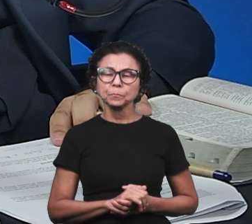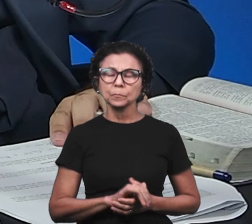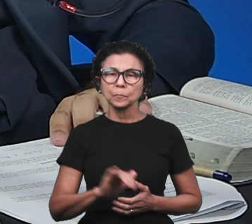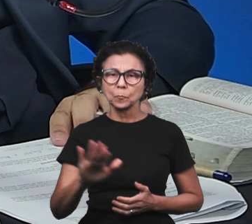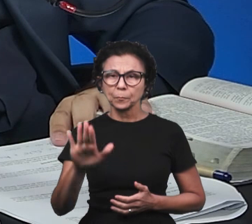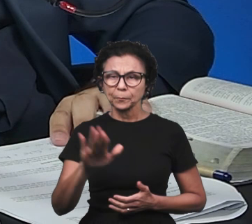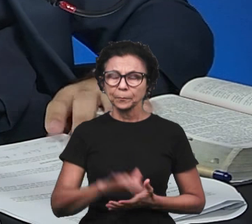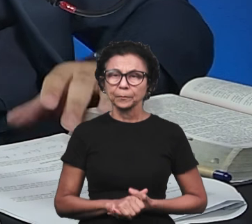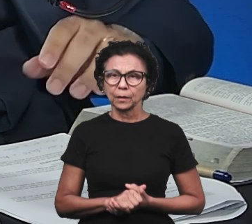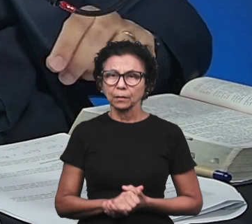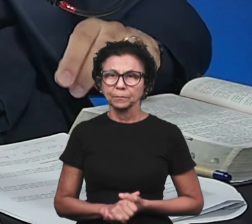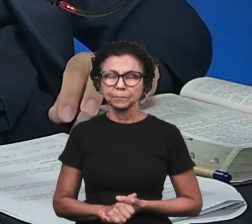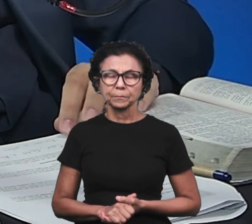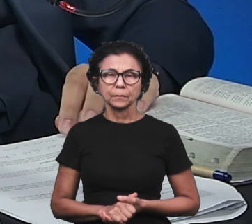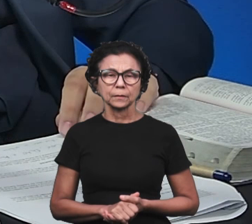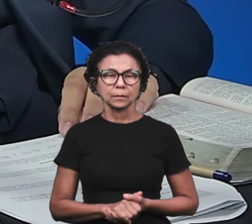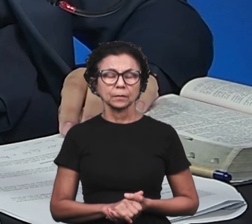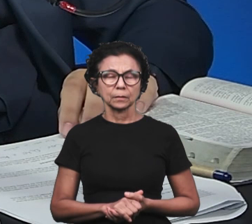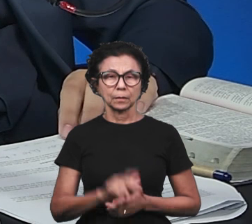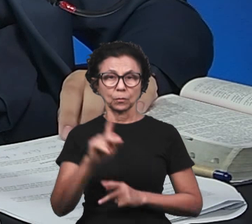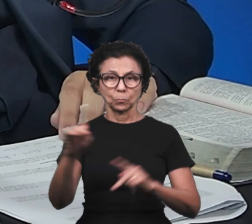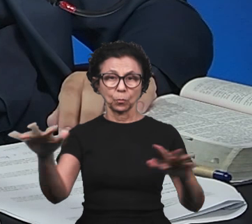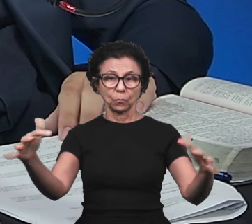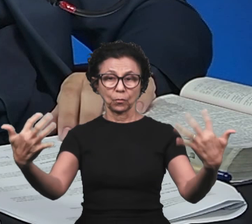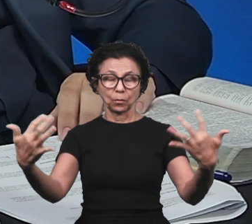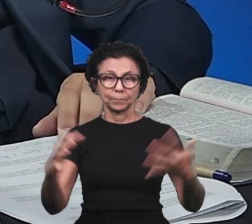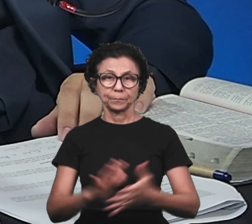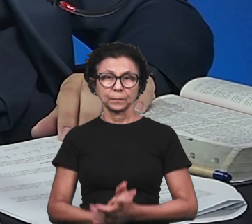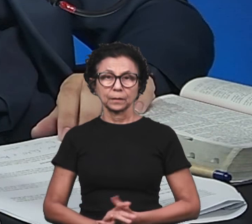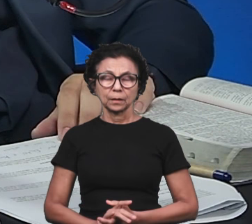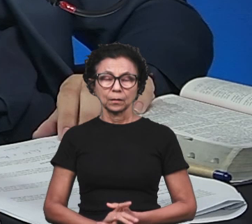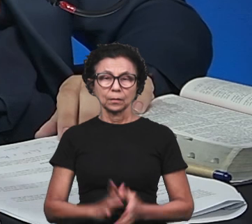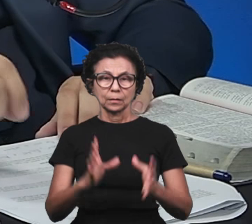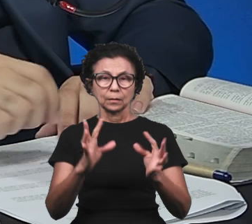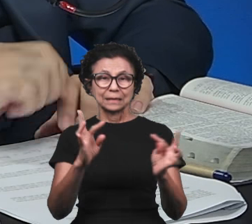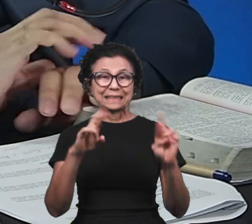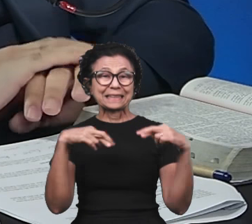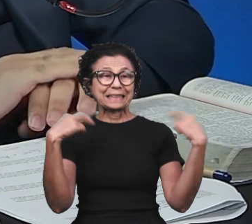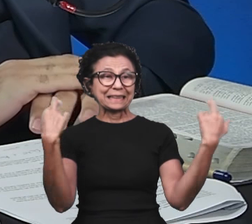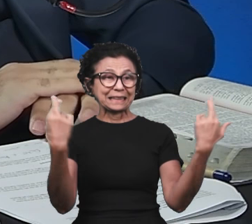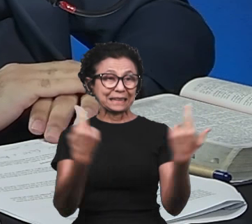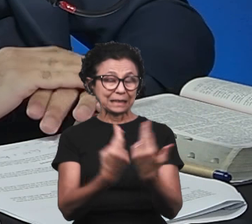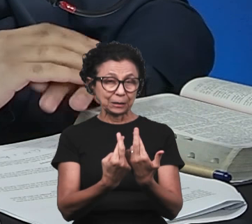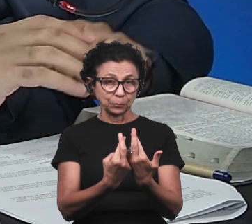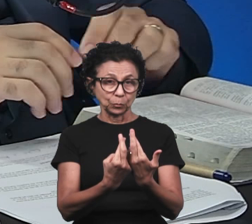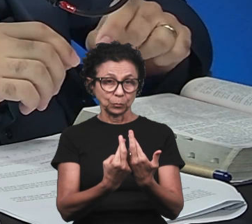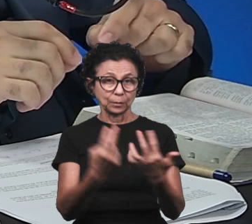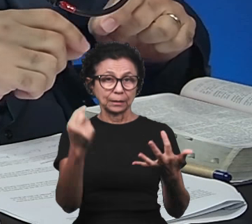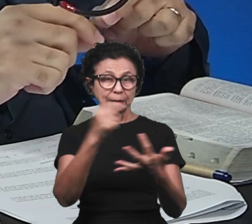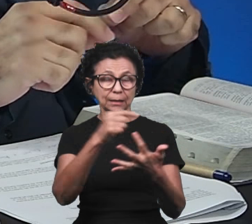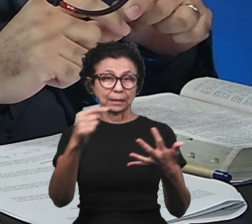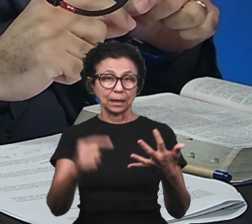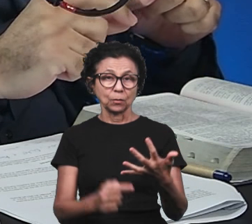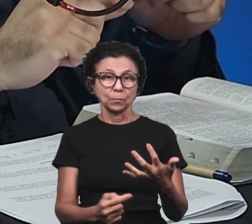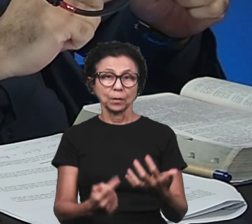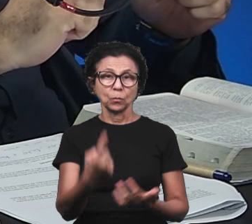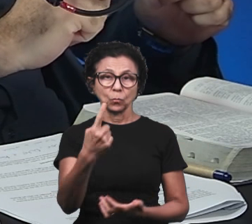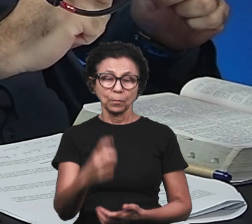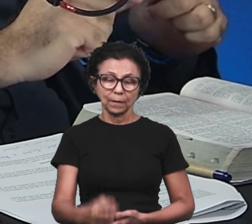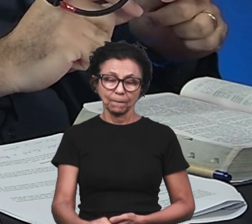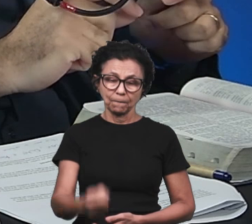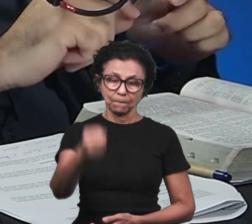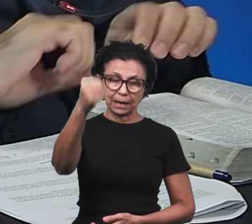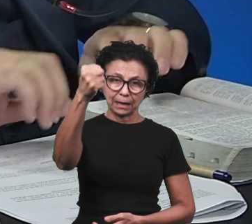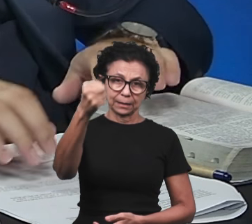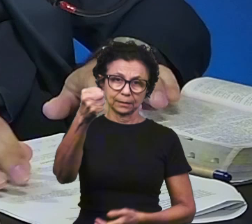uma vara, uma vara de cada tribo, 12 varas. Nós vamos colocar elas